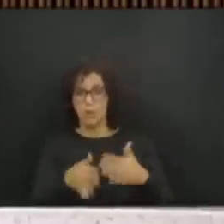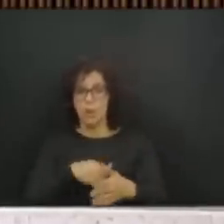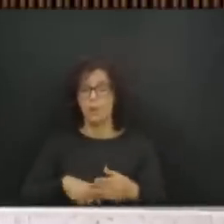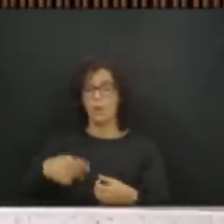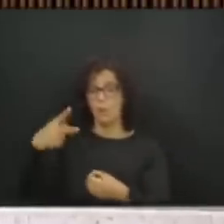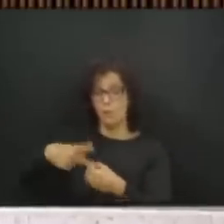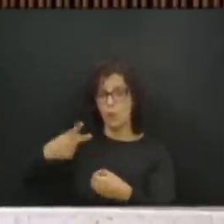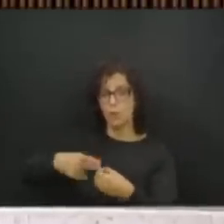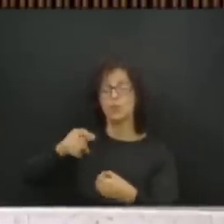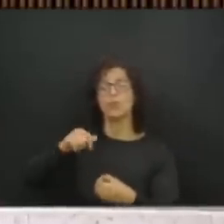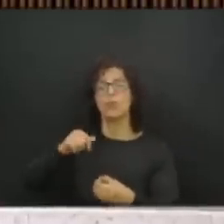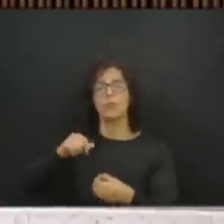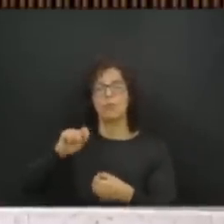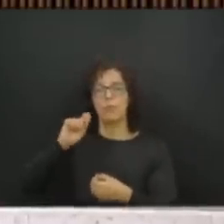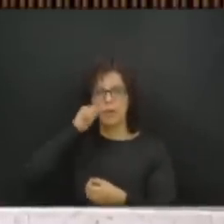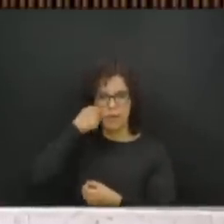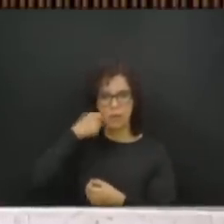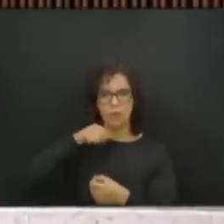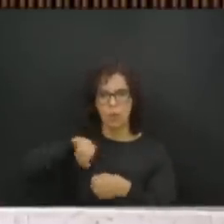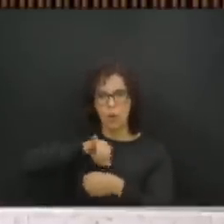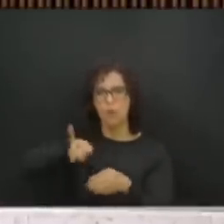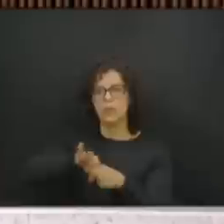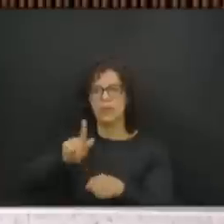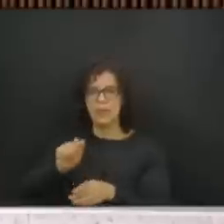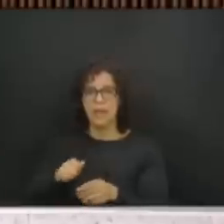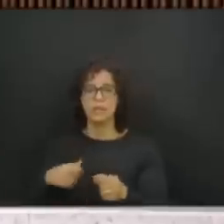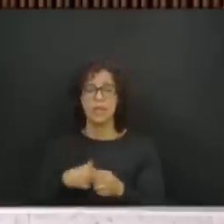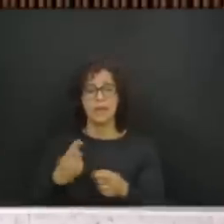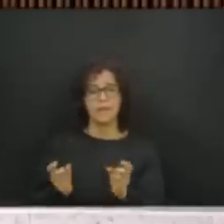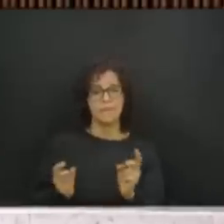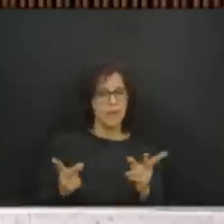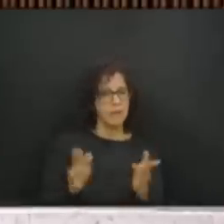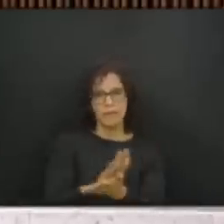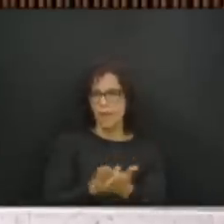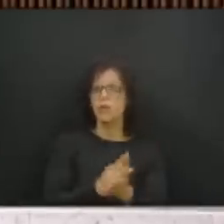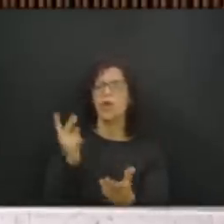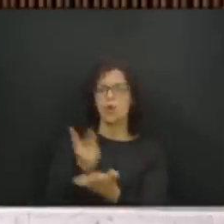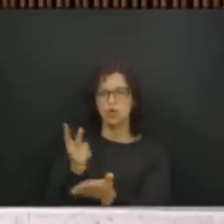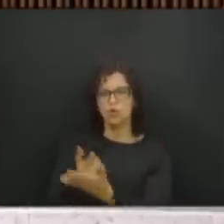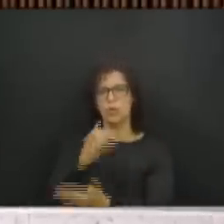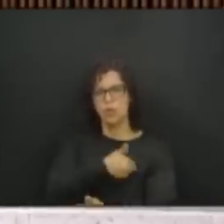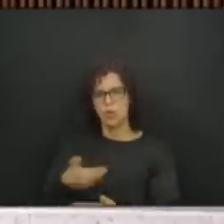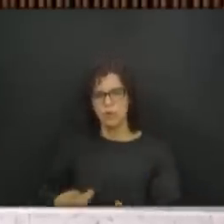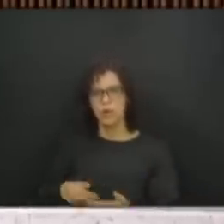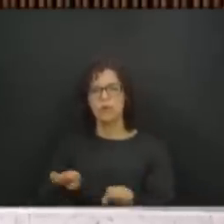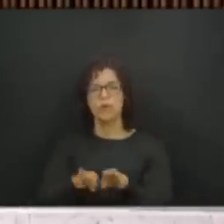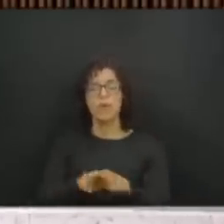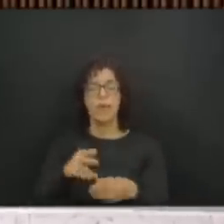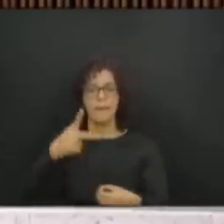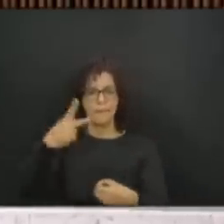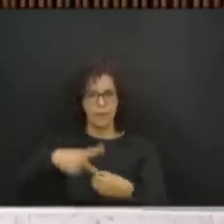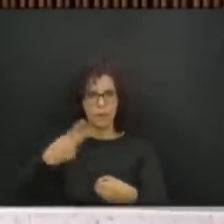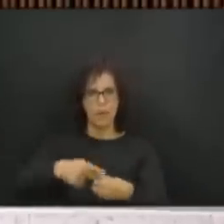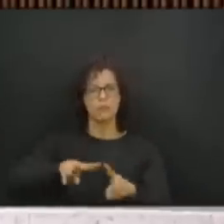os Poços de petróleo e gás ainda não explorados a camada pessoal sejam privatizado e manter a exploração da Petrobras no pré-sal